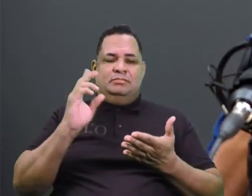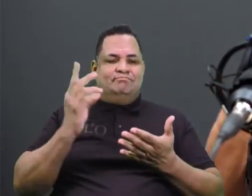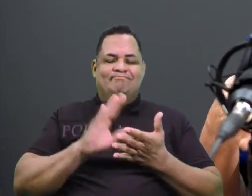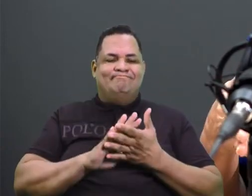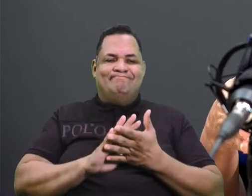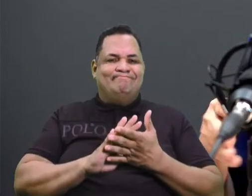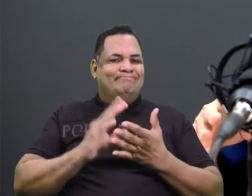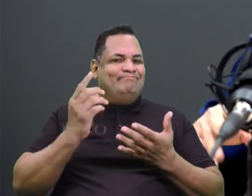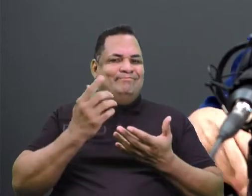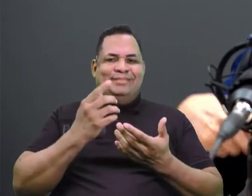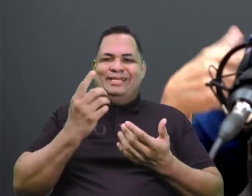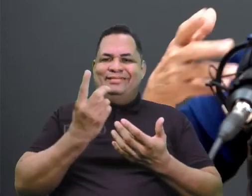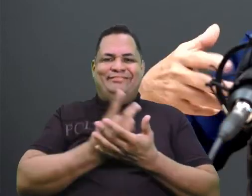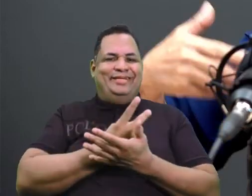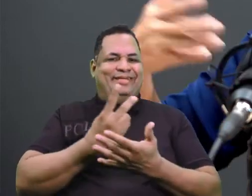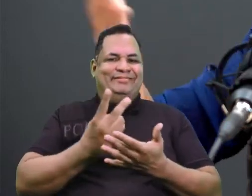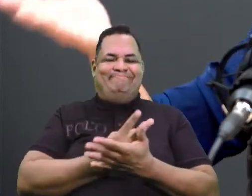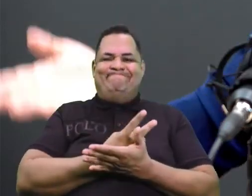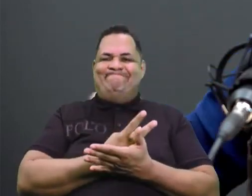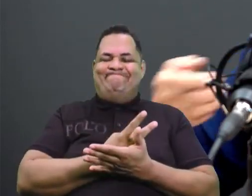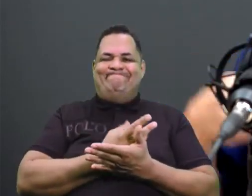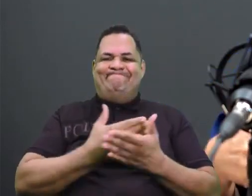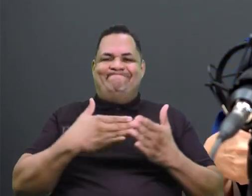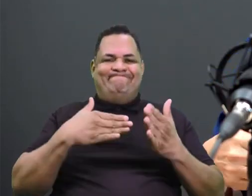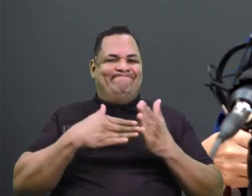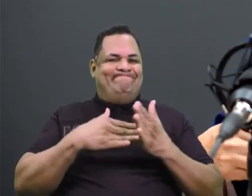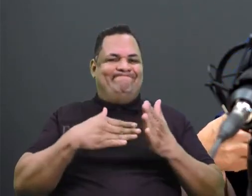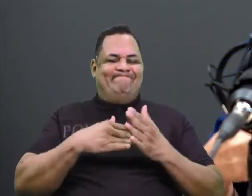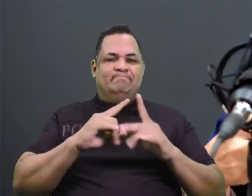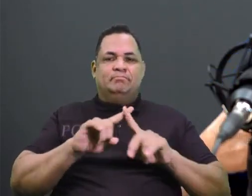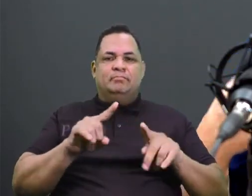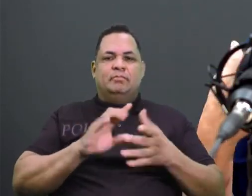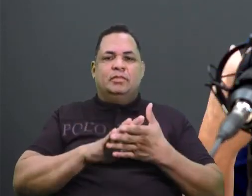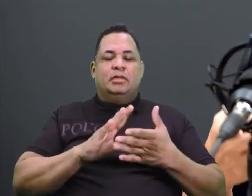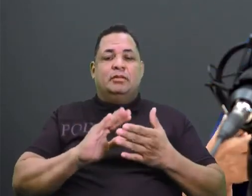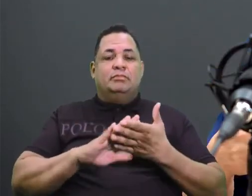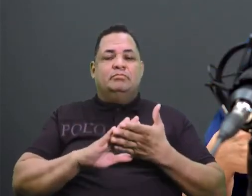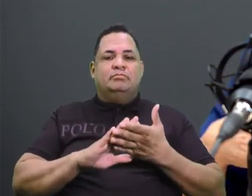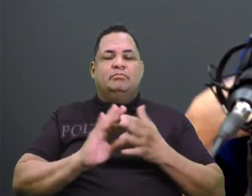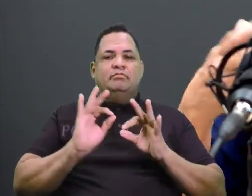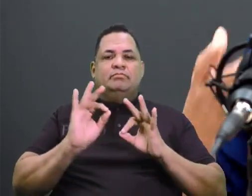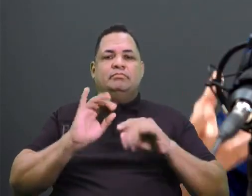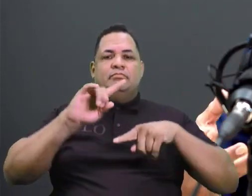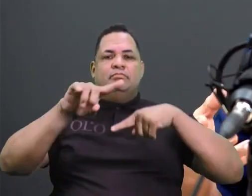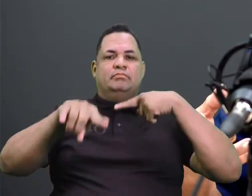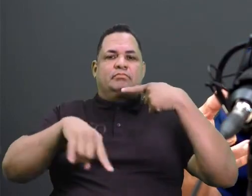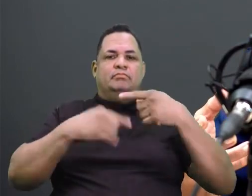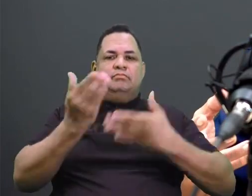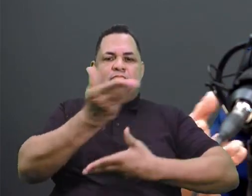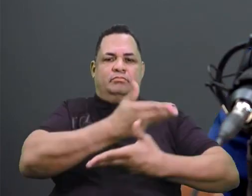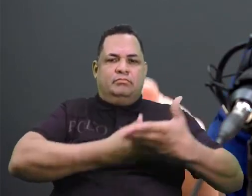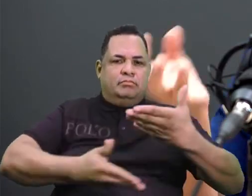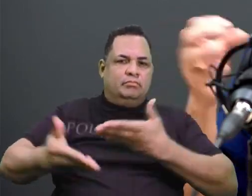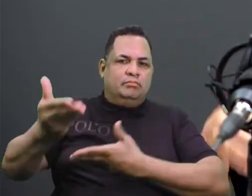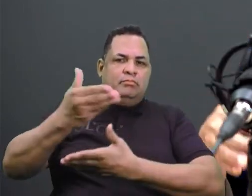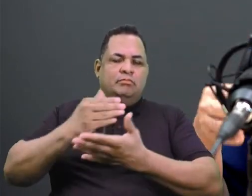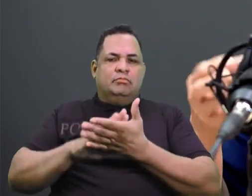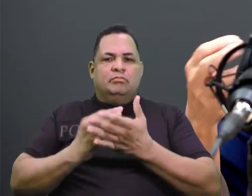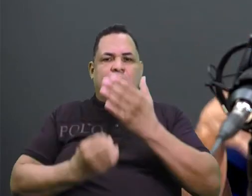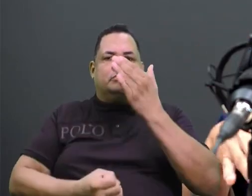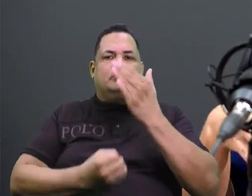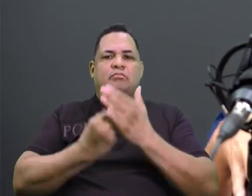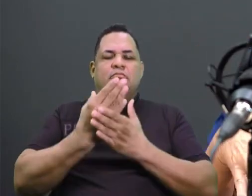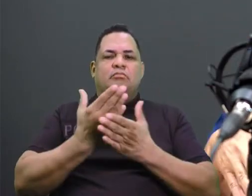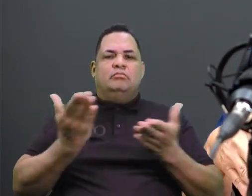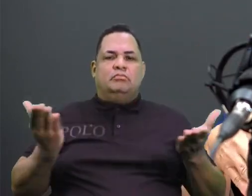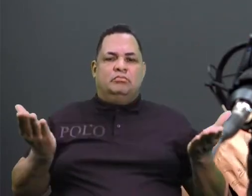estava funcionando. Aí, para adiantar, por conta do tempo também, para adiantar, Depois da integração, veio o